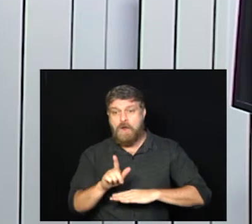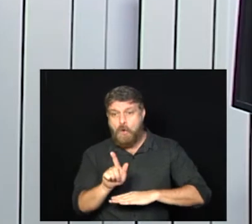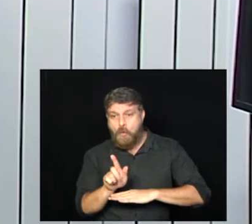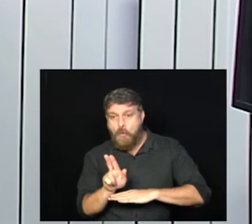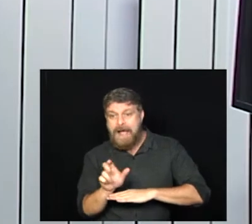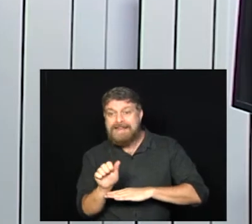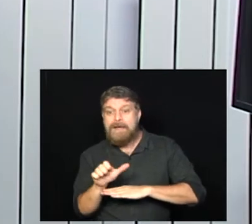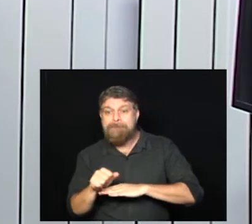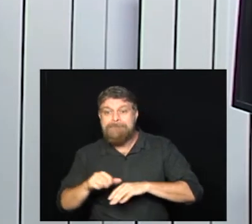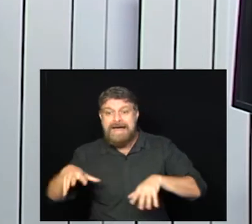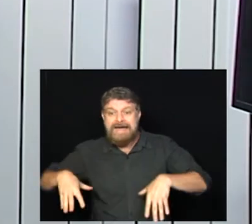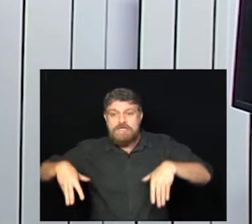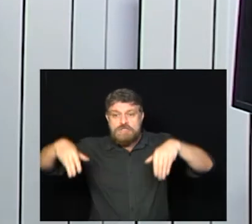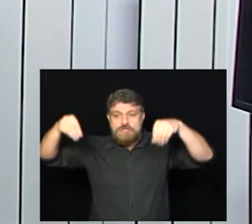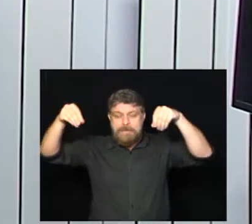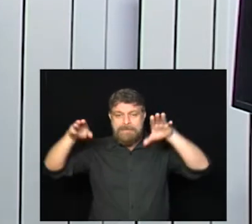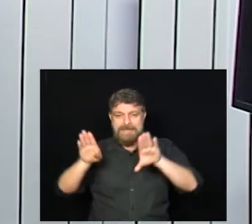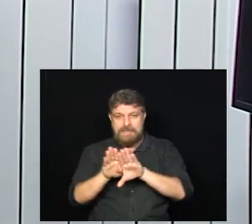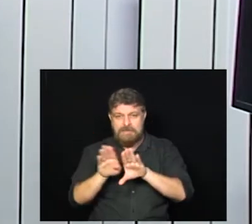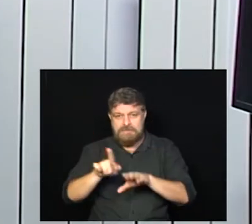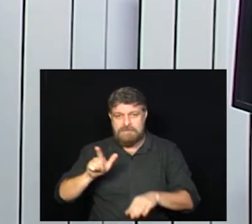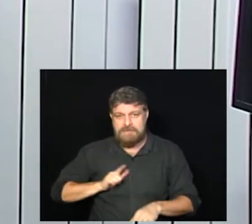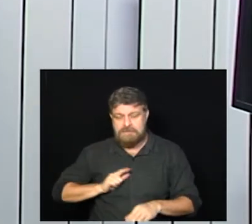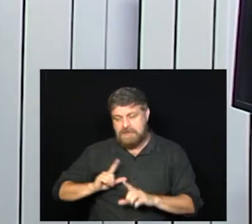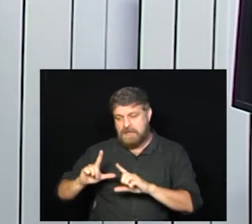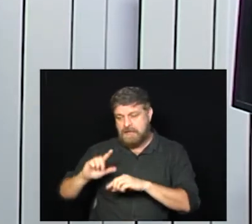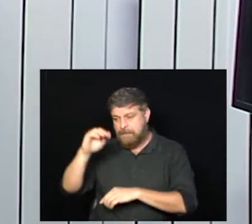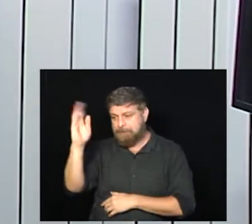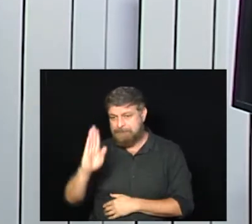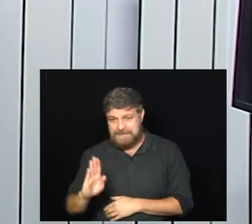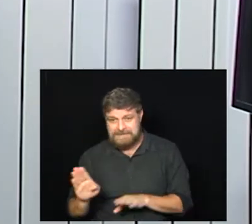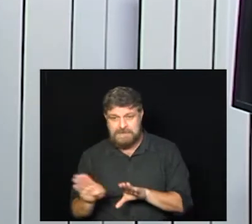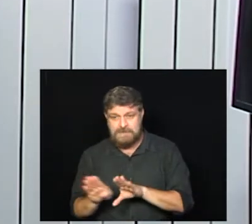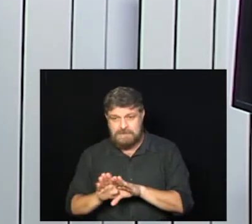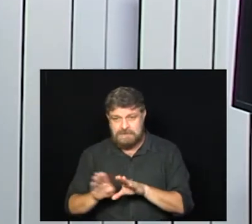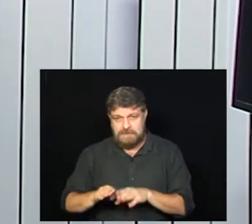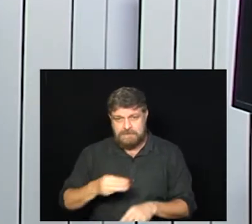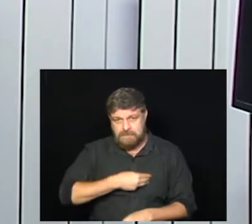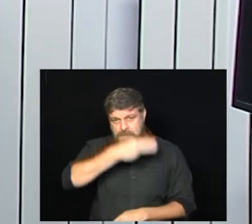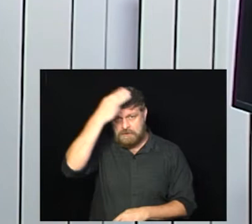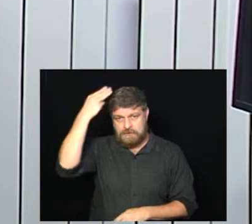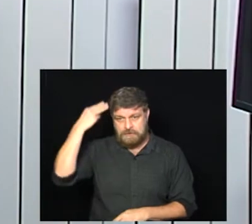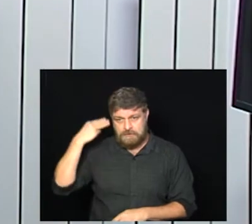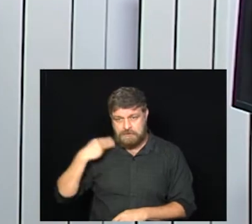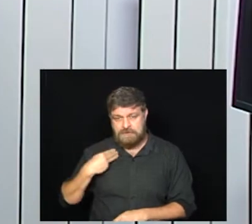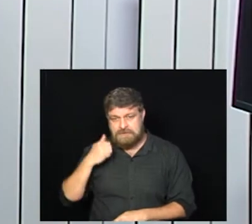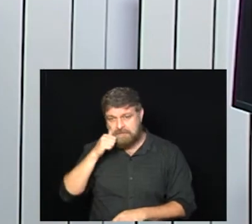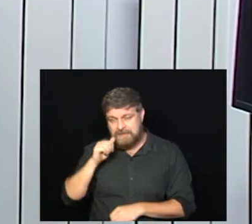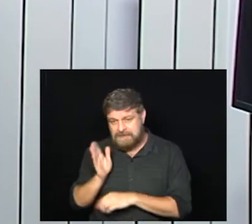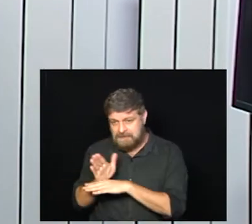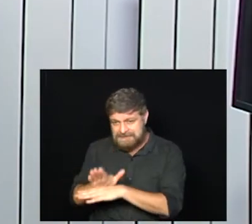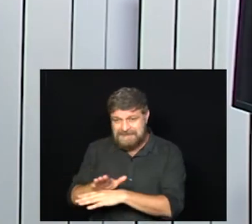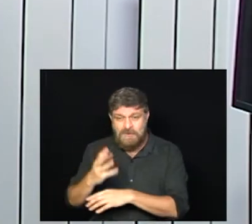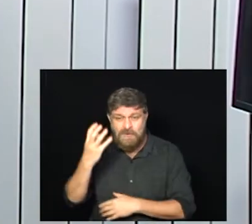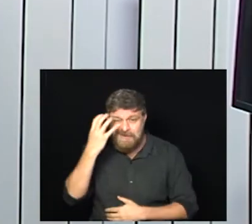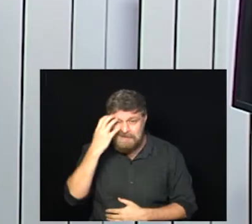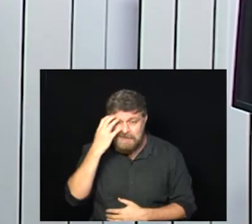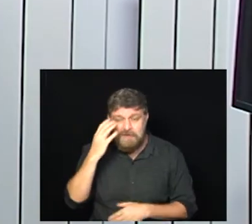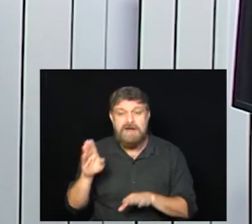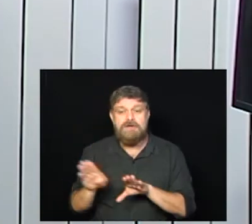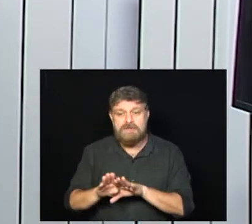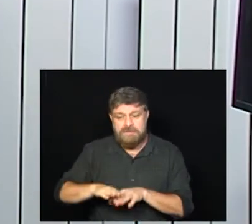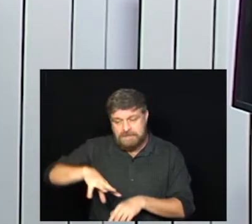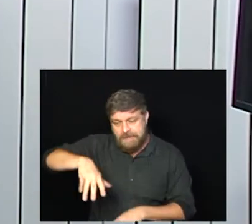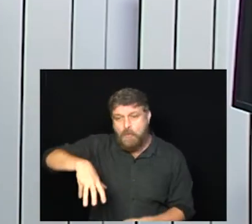Jardim Chapadão, Jardim Brasil, do Jardim Nossa Senhora Auxiliadora e do Taquaral também